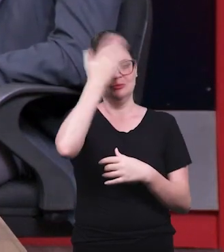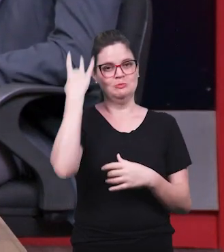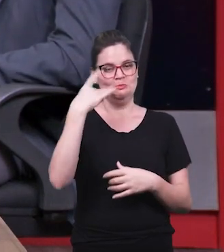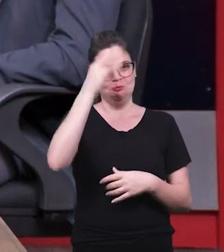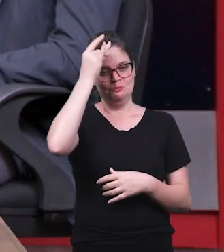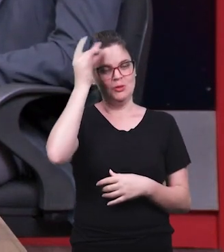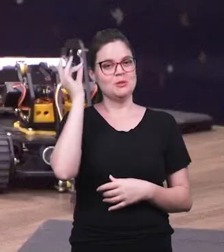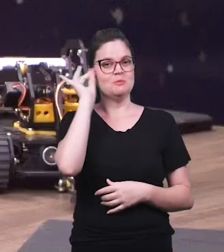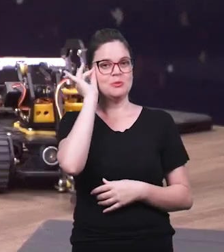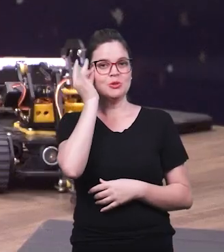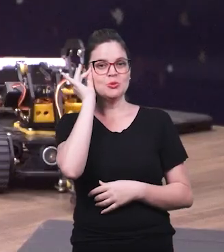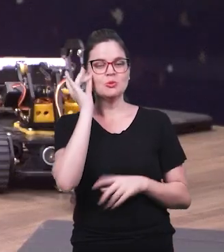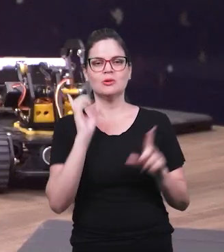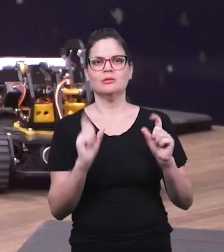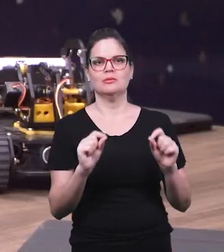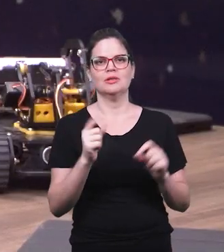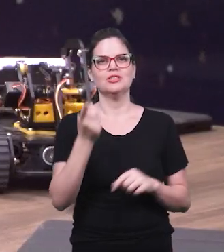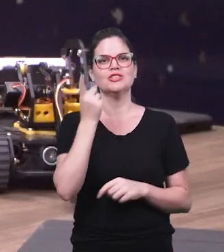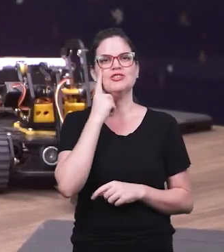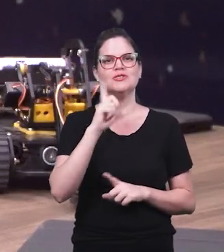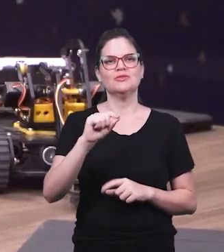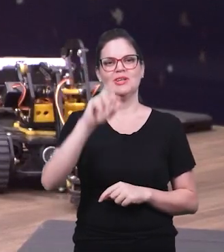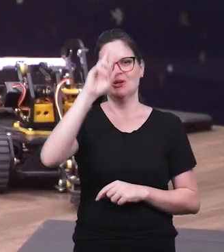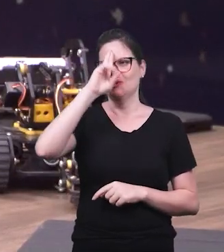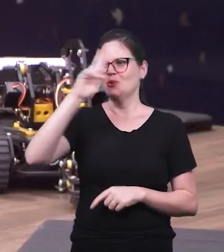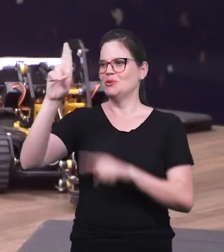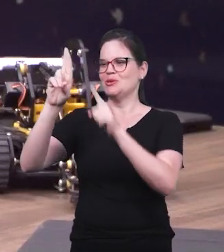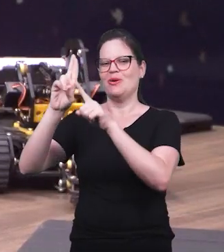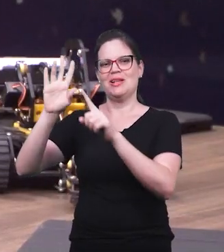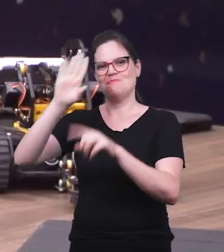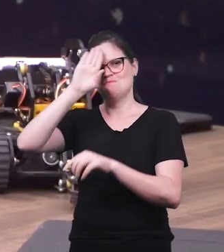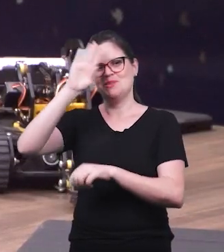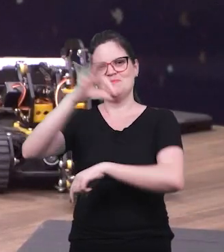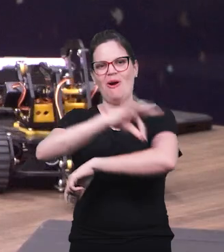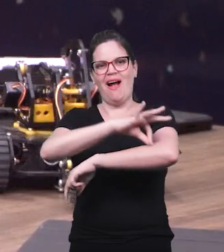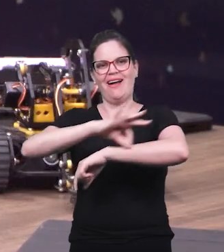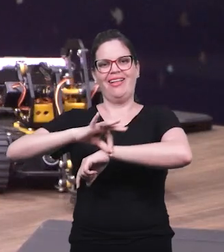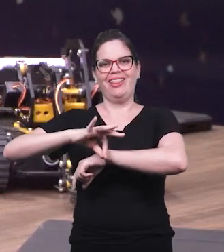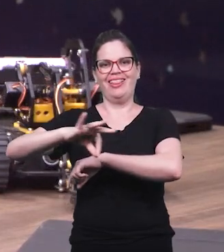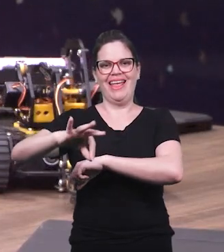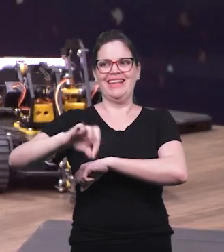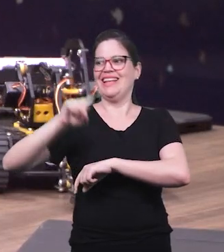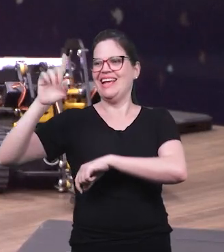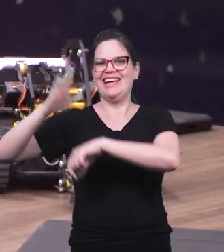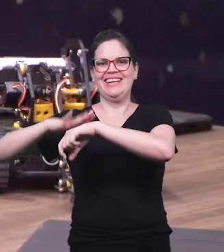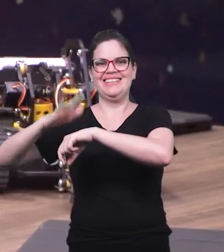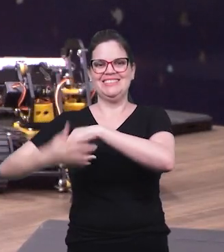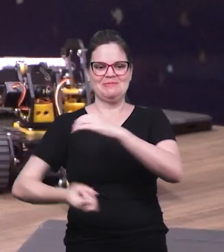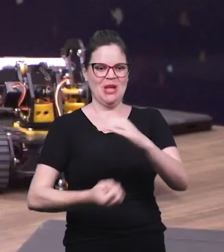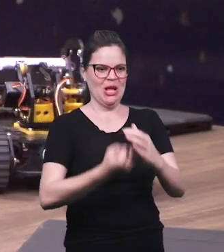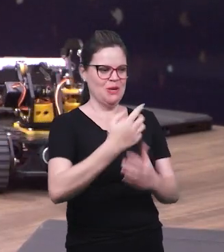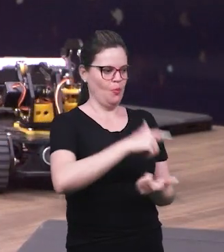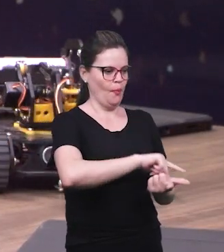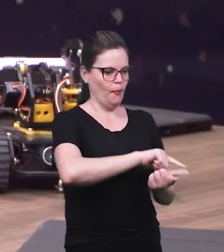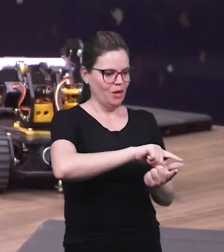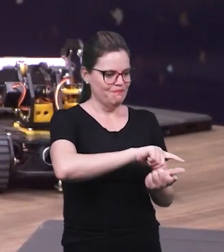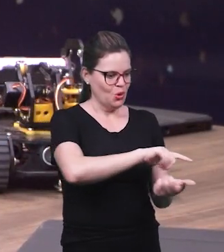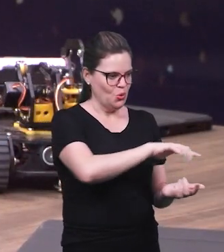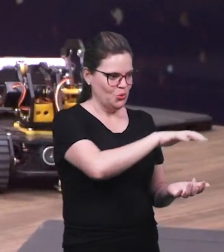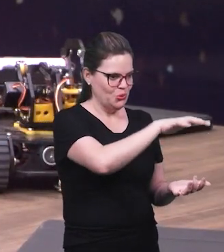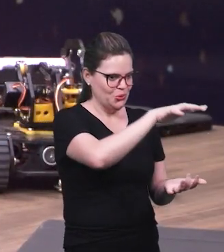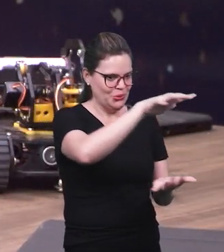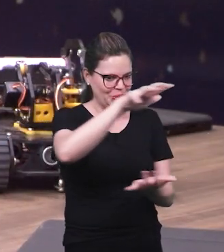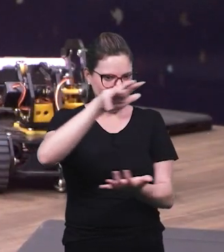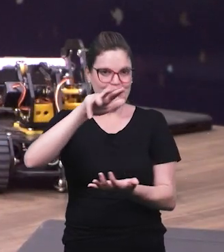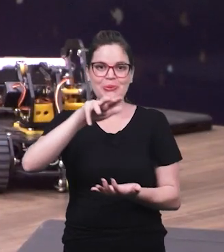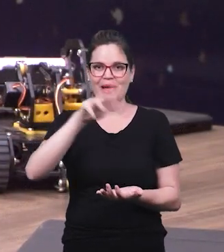ver que o Senhor, ele é o grande arquiteto do universo, né, já diz a palavra. Então, ele que construiu tudo. E como ele construiu tudo, ele